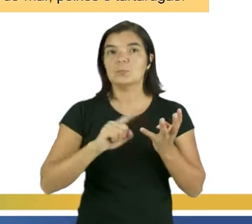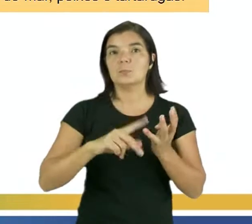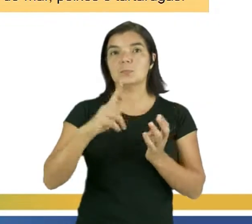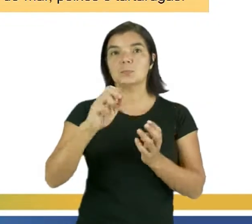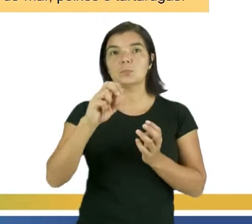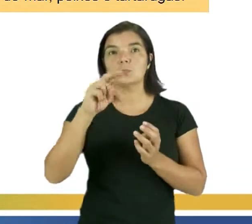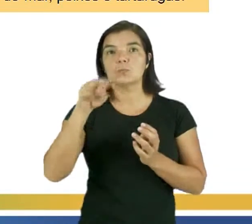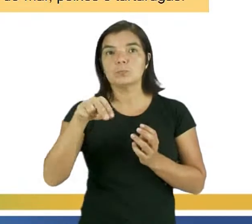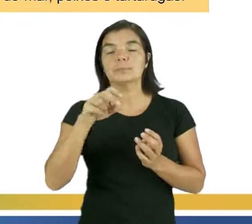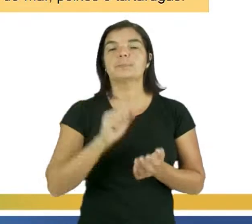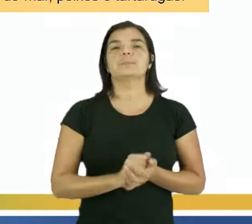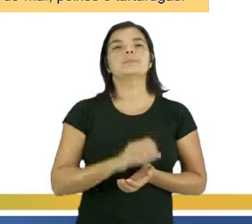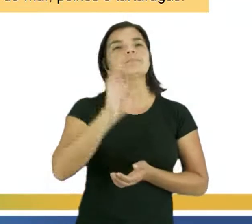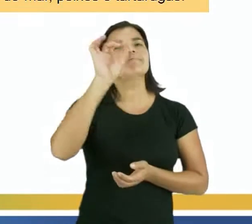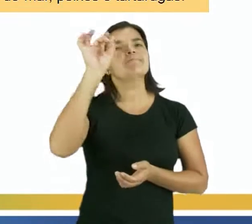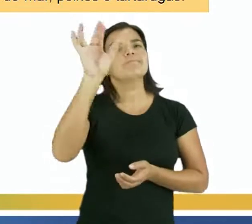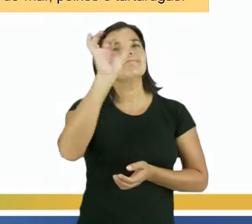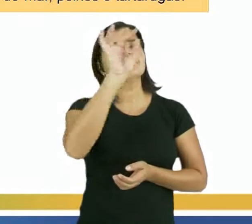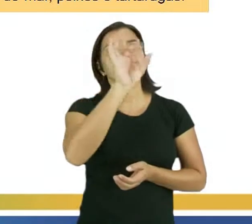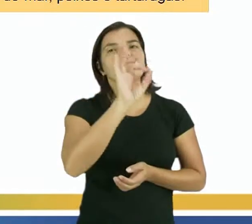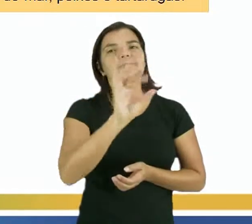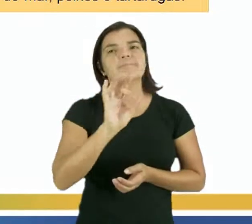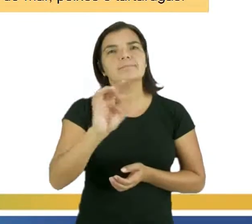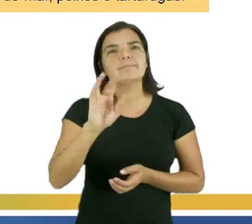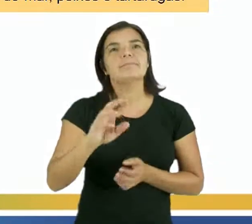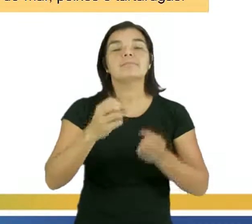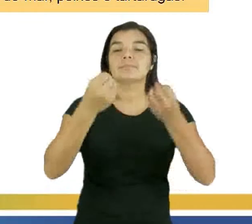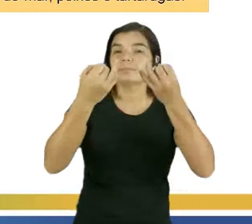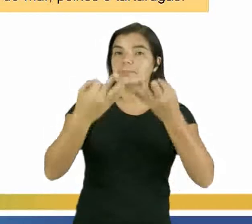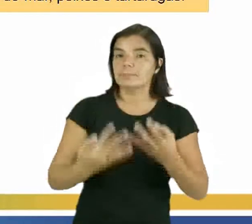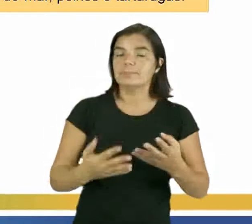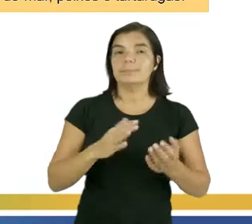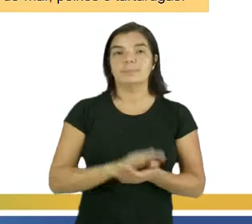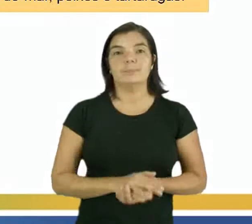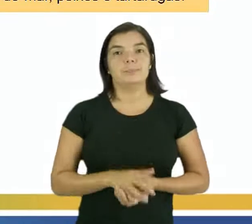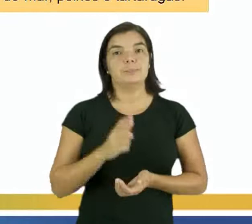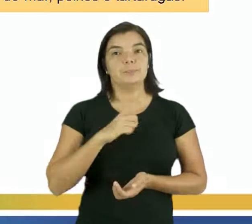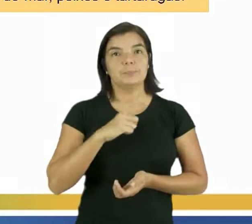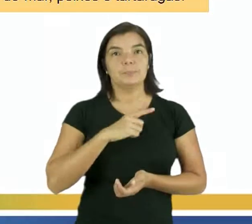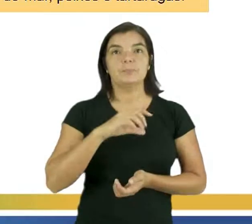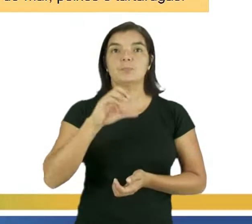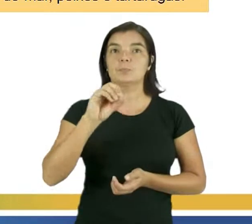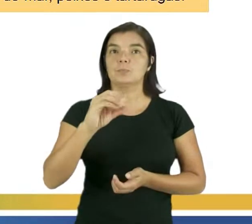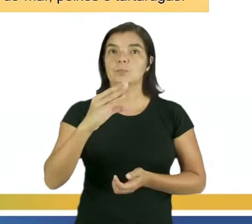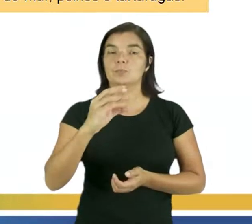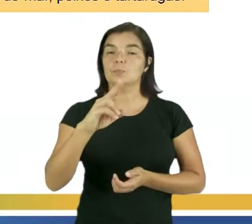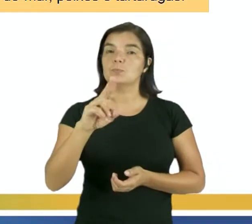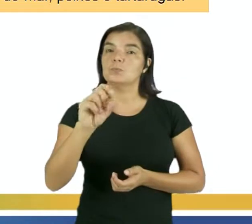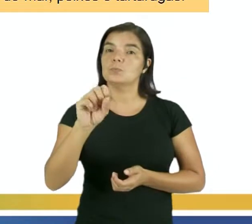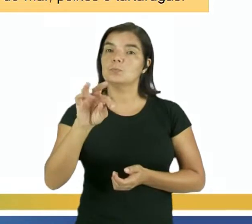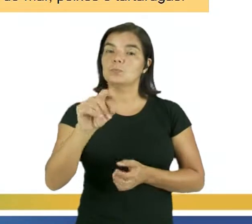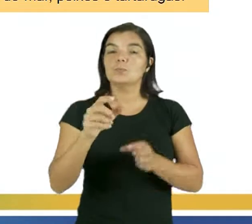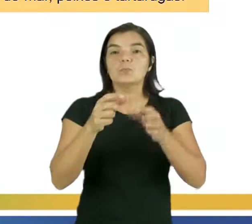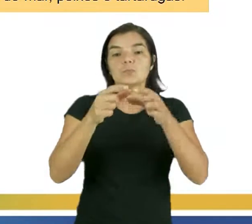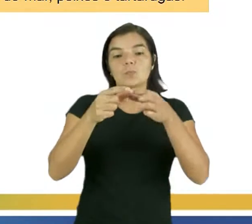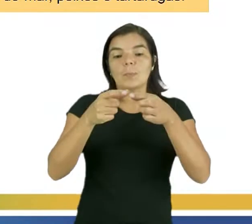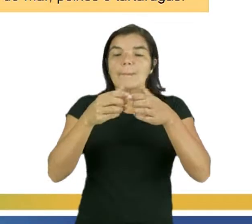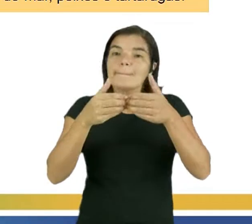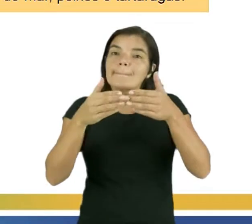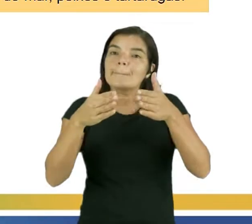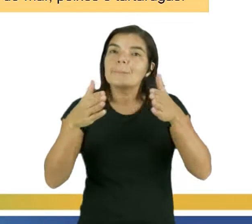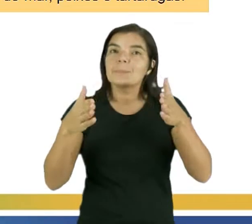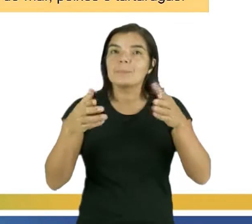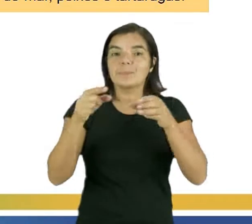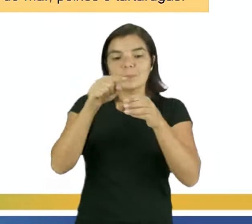O que vai ser cada um desses nomes que eu acabei de falar para vocês? Quando eu falo do ósculo, o ósculo é uma abertura central que